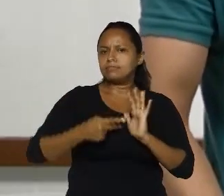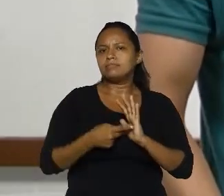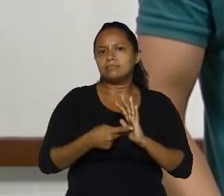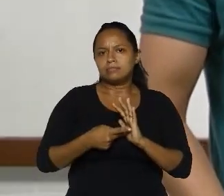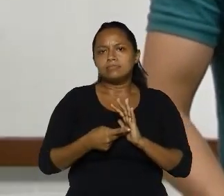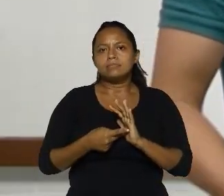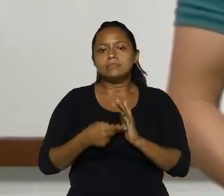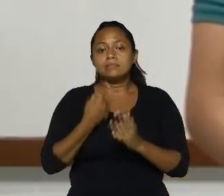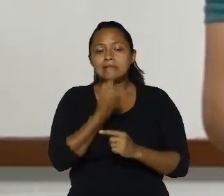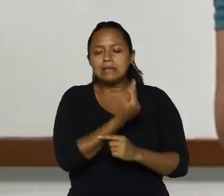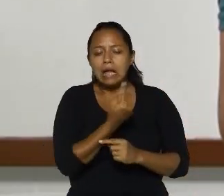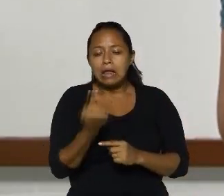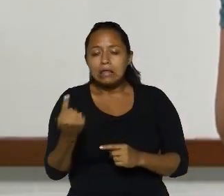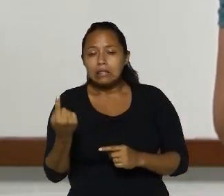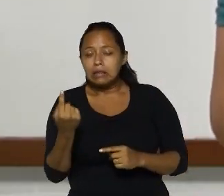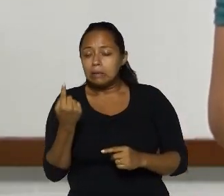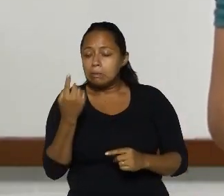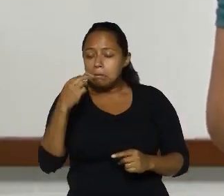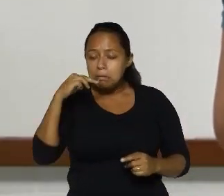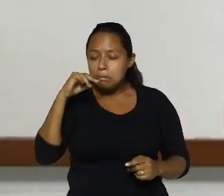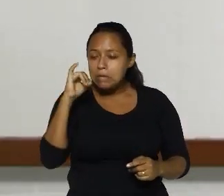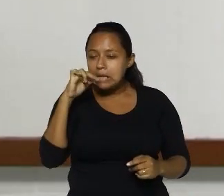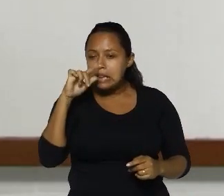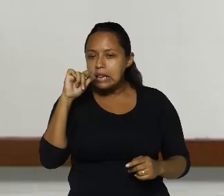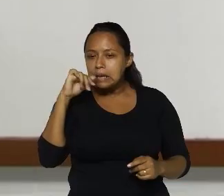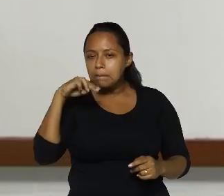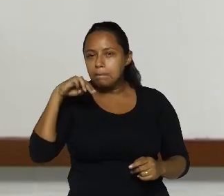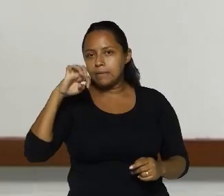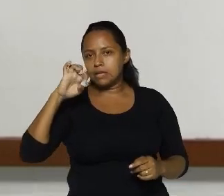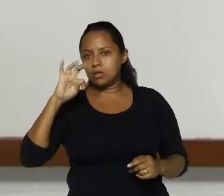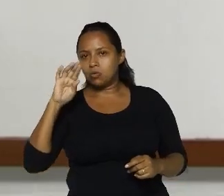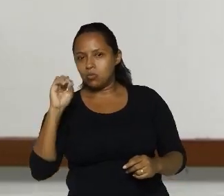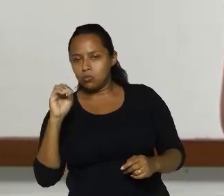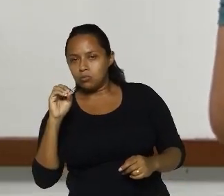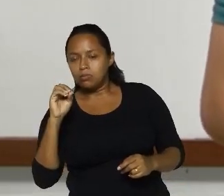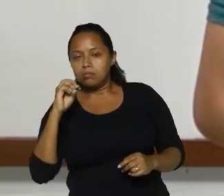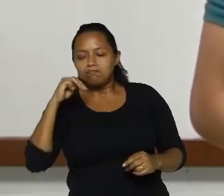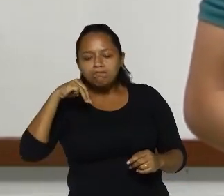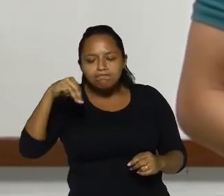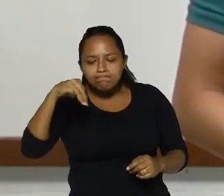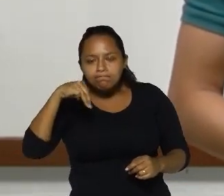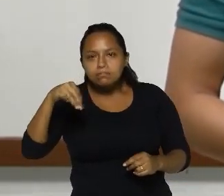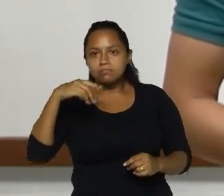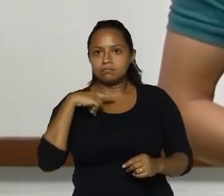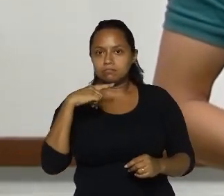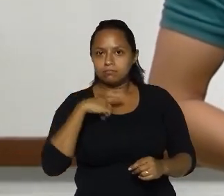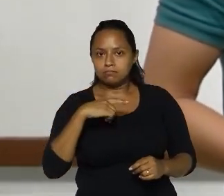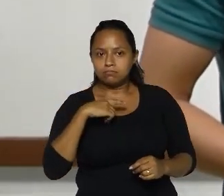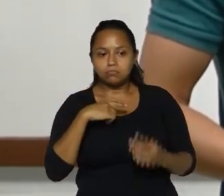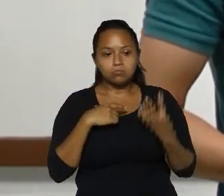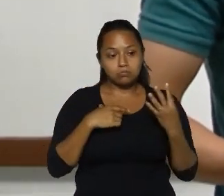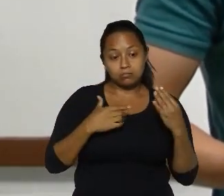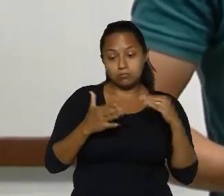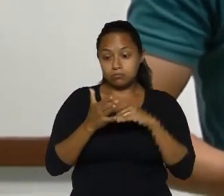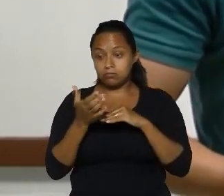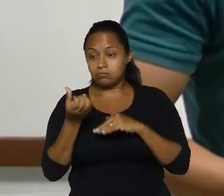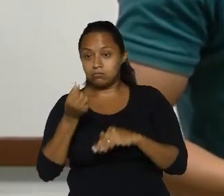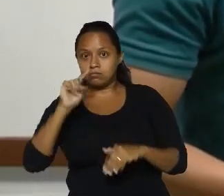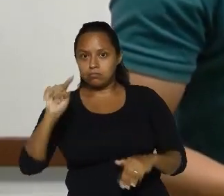significativa. Em cada milímetro cúbico de sangue, entre 4 a 6 milhões de hemácias serão encontrados.